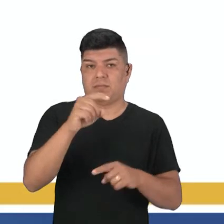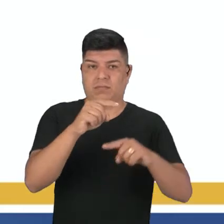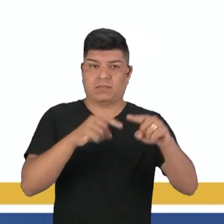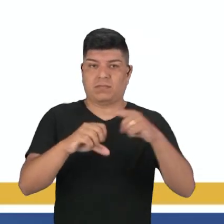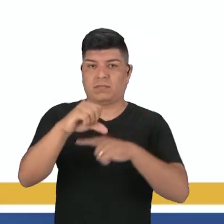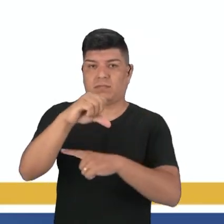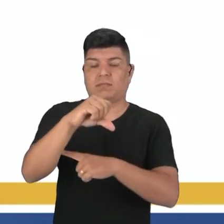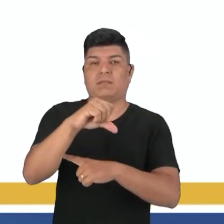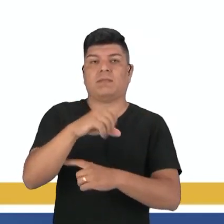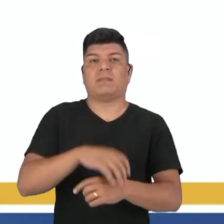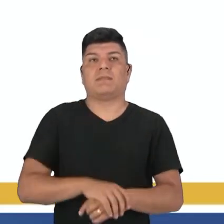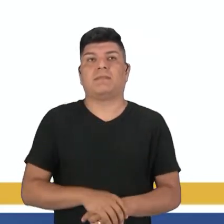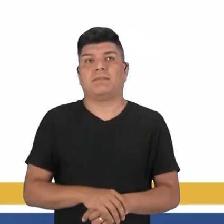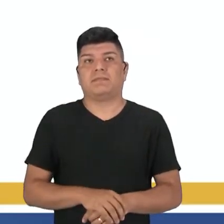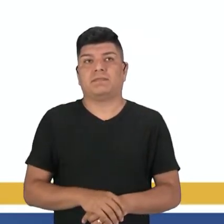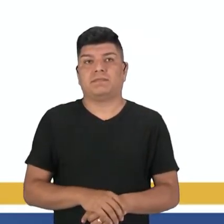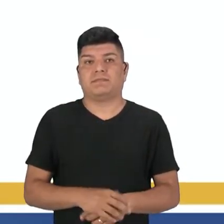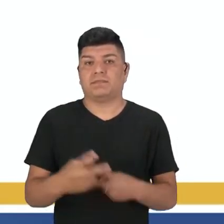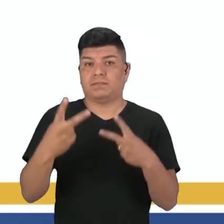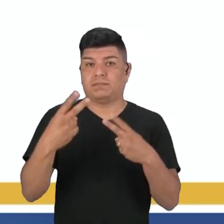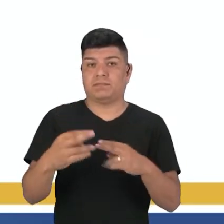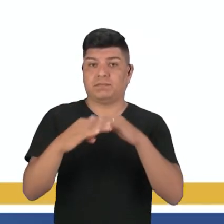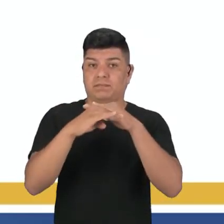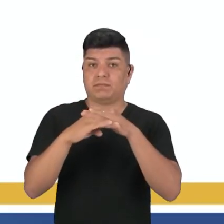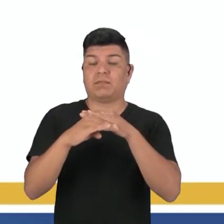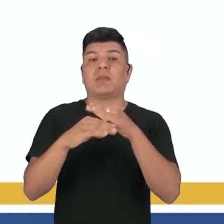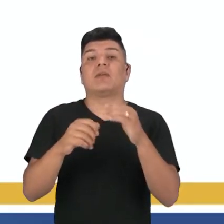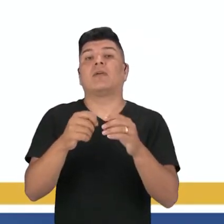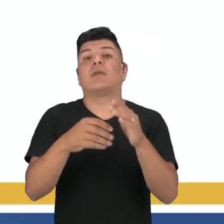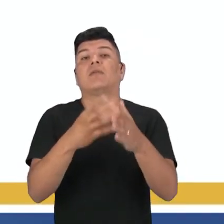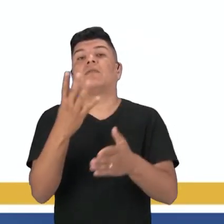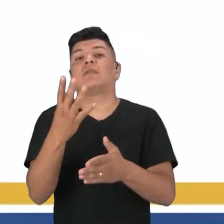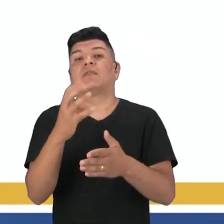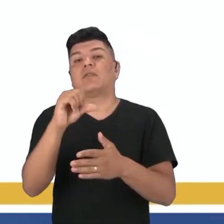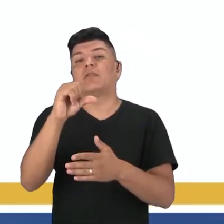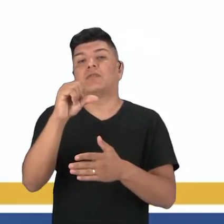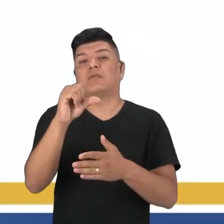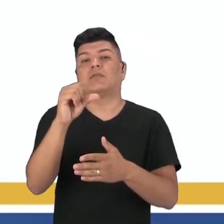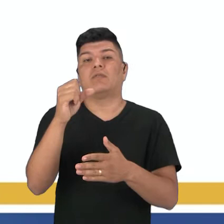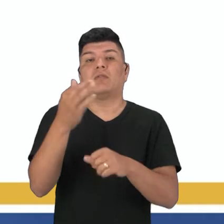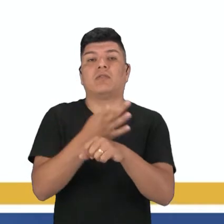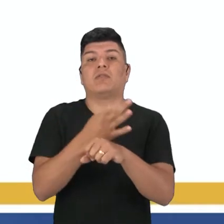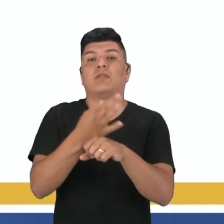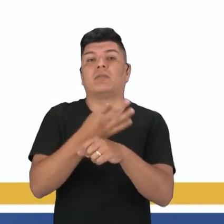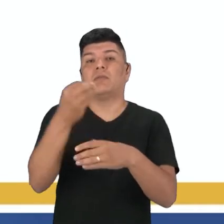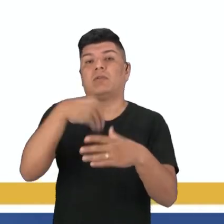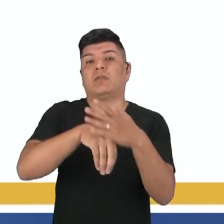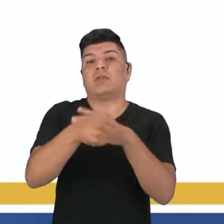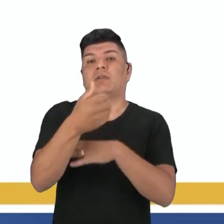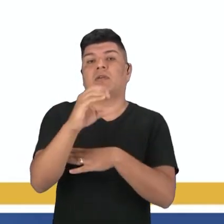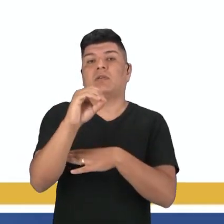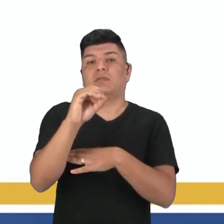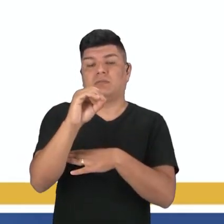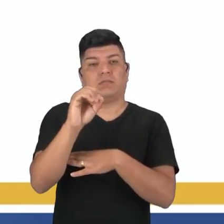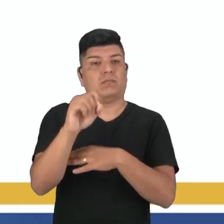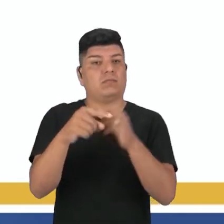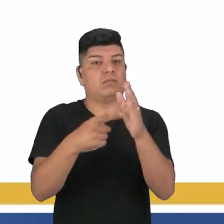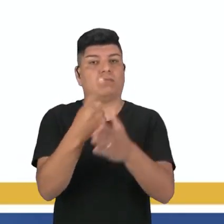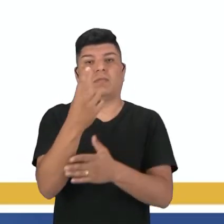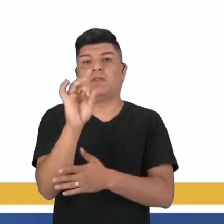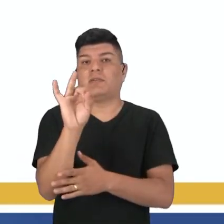9. E aí, aquele mesmo padrão. Quantas vezes o 9 ele cabe dentro do 10? Ele cabe apenas uma